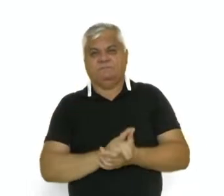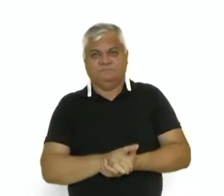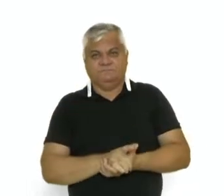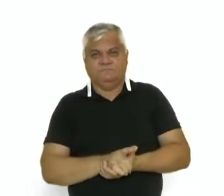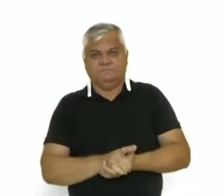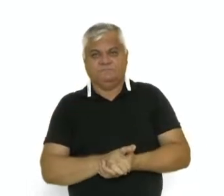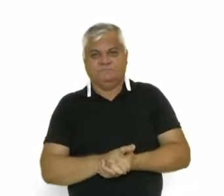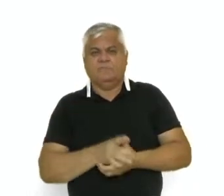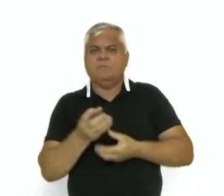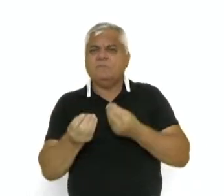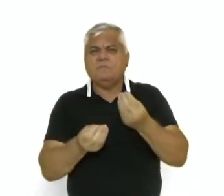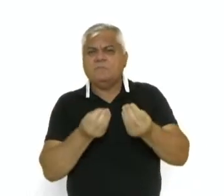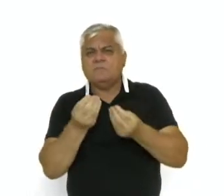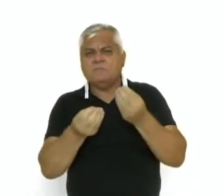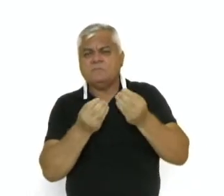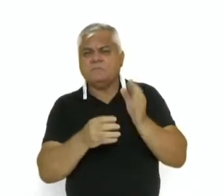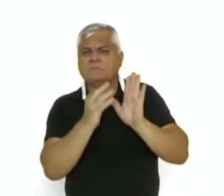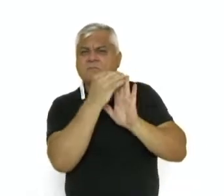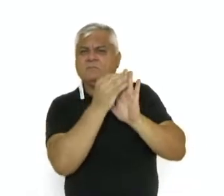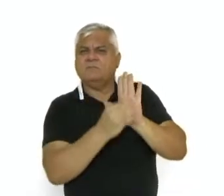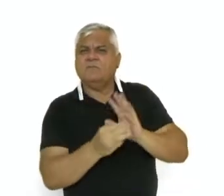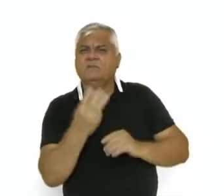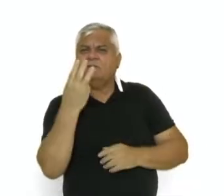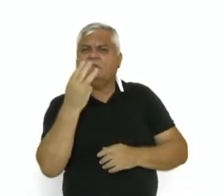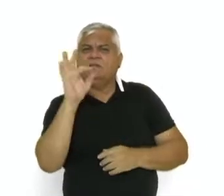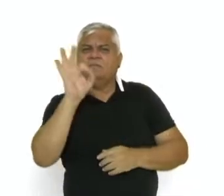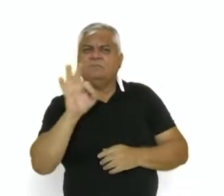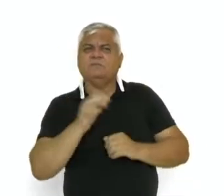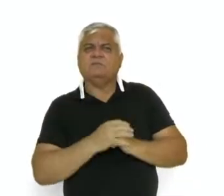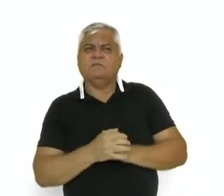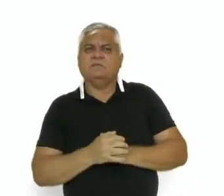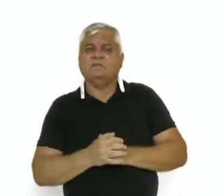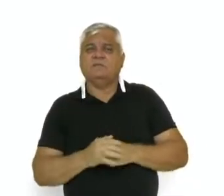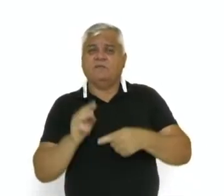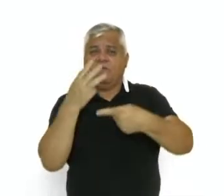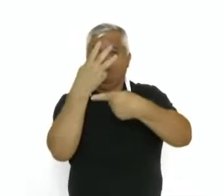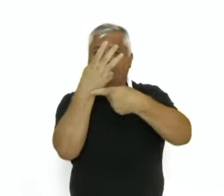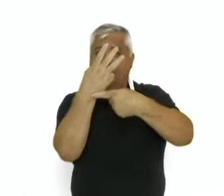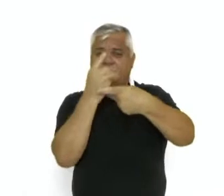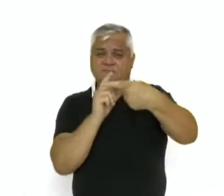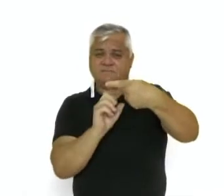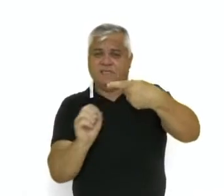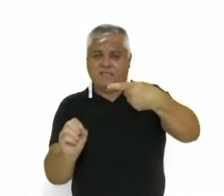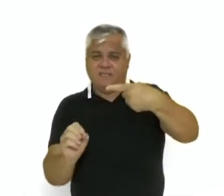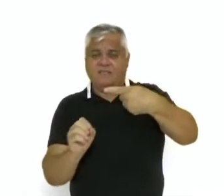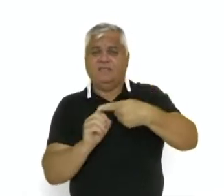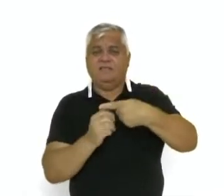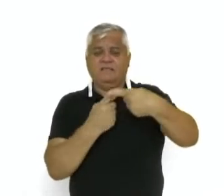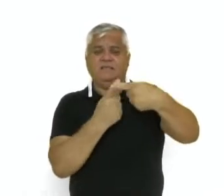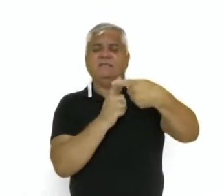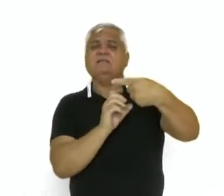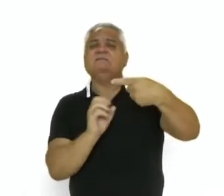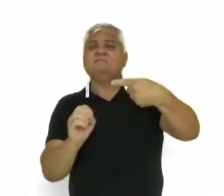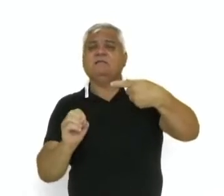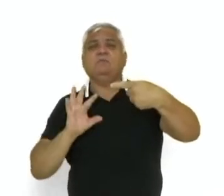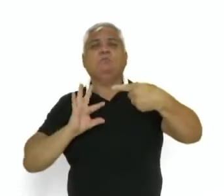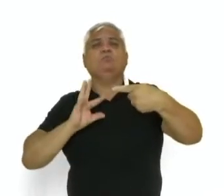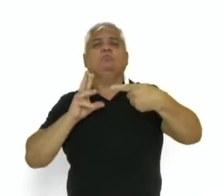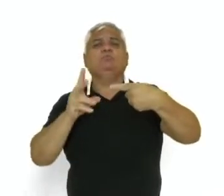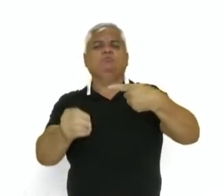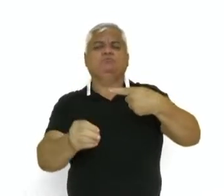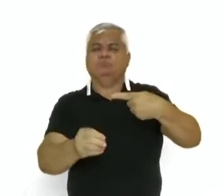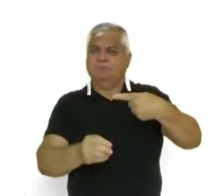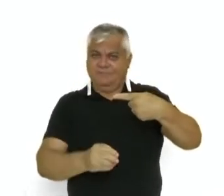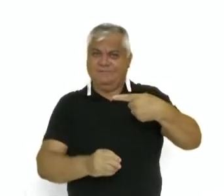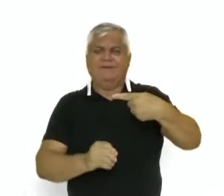olha aqui, como é que eu posso escrever 3%? É 3 sobre 100. Quem é 100, gente? É o todo, é a